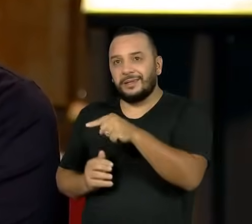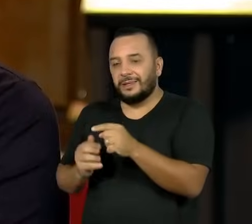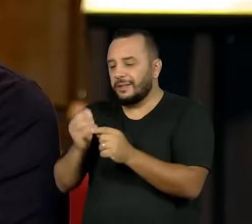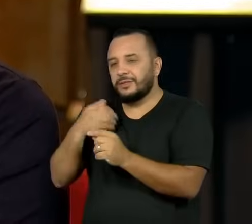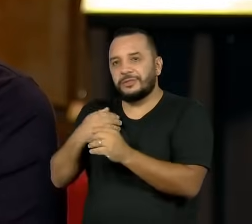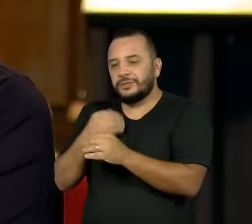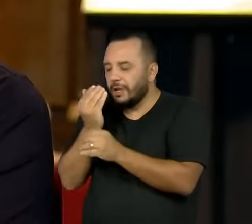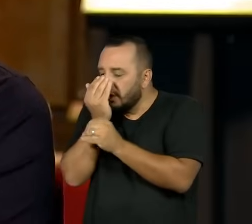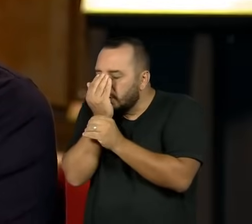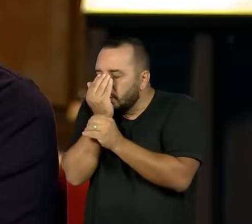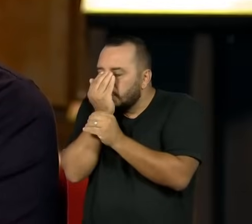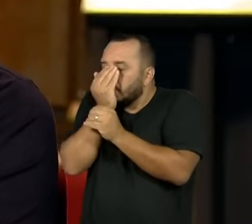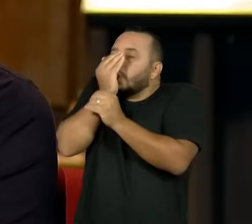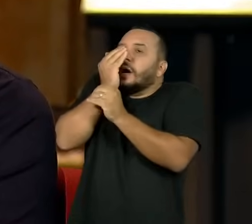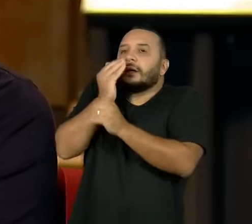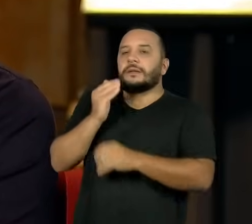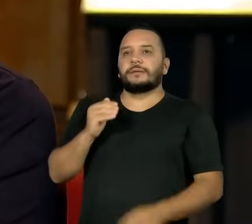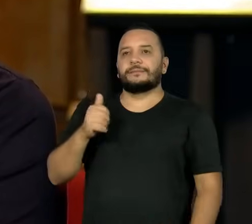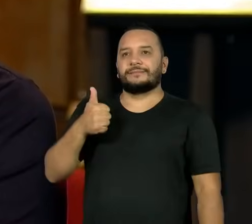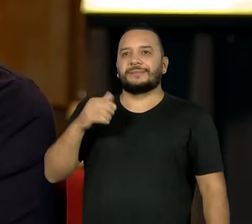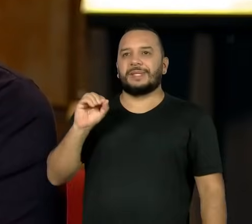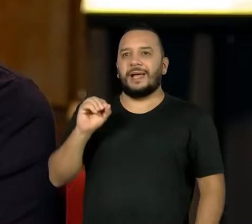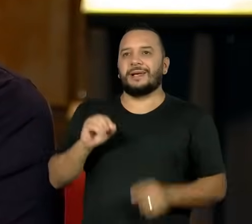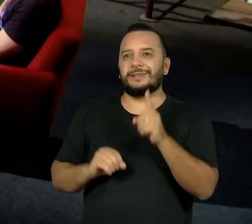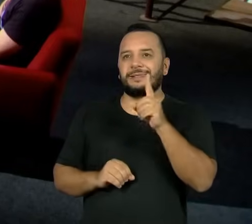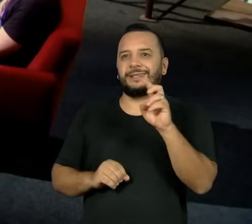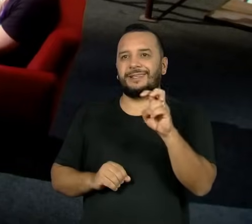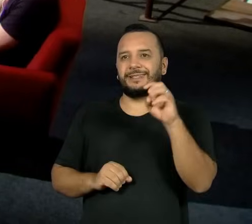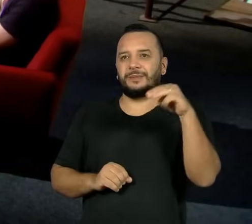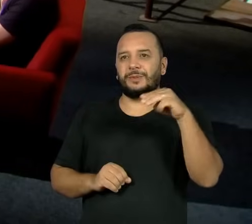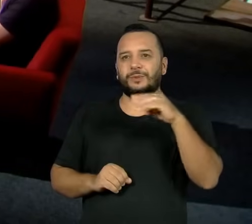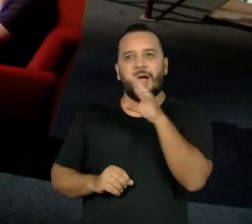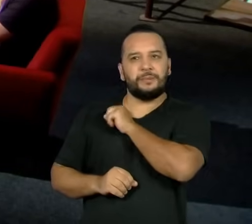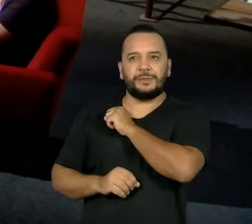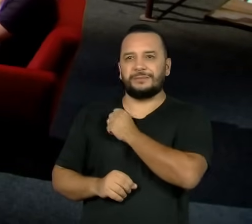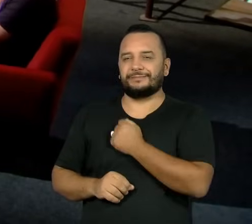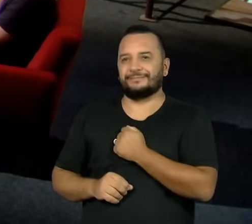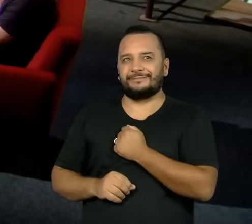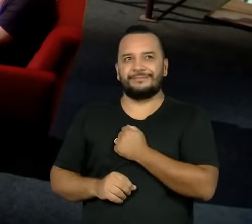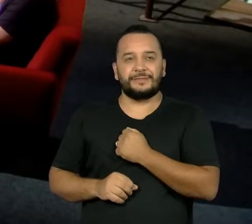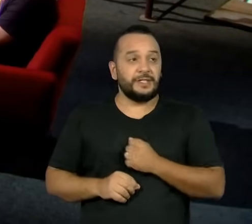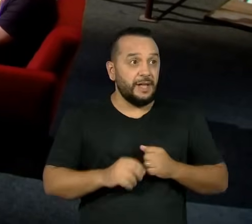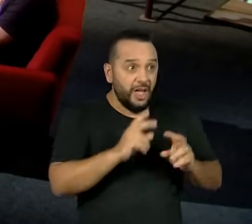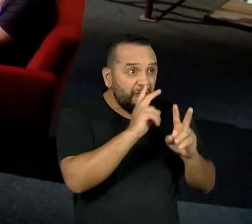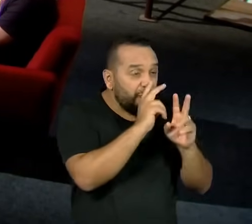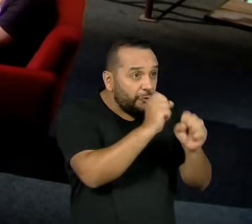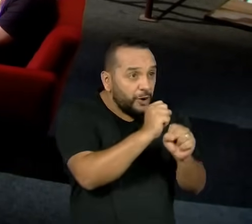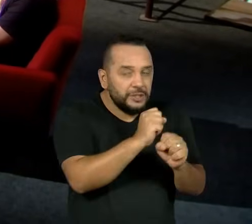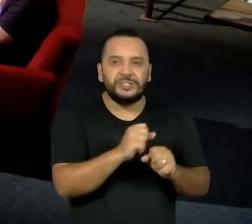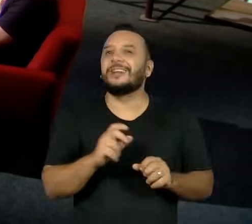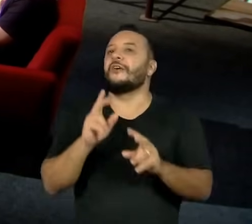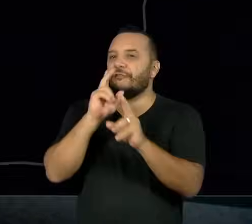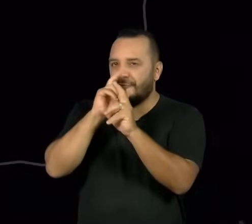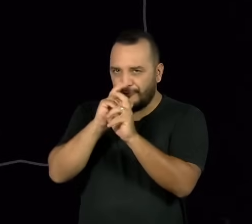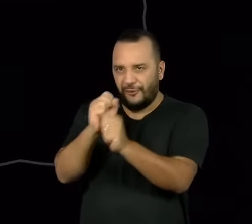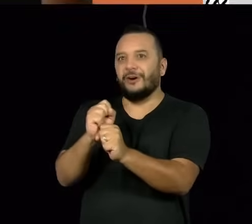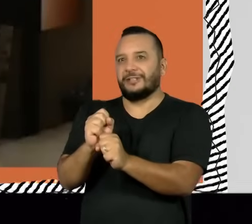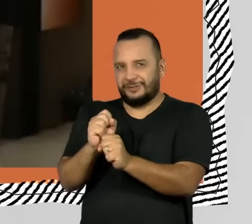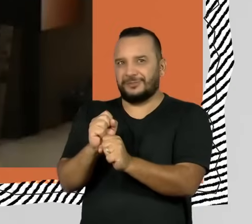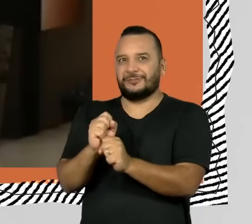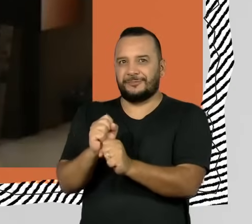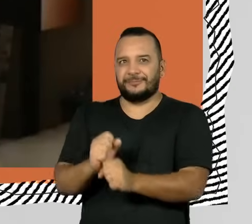demora 10, 15 minutos. E a intensidade altíssima. É altíssima.